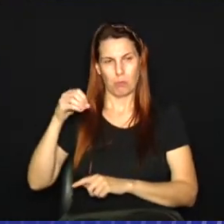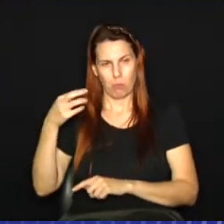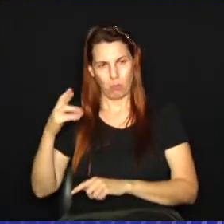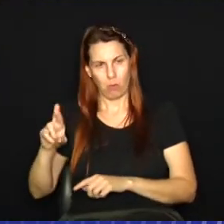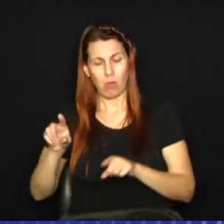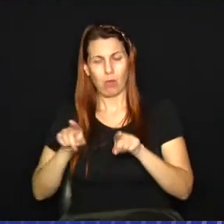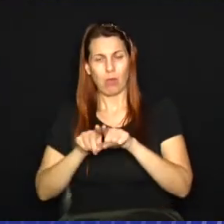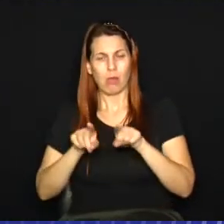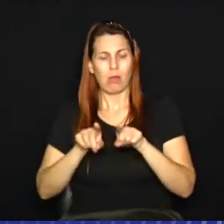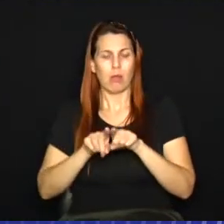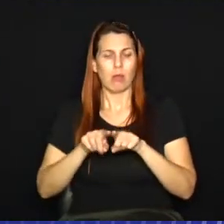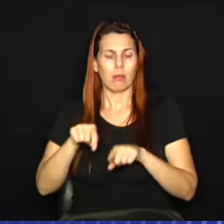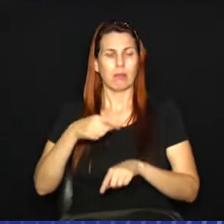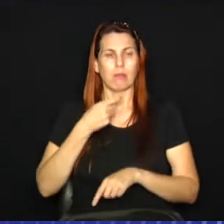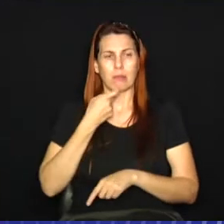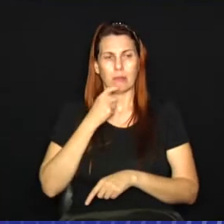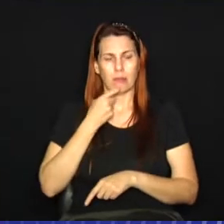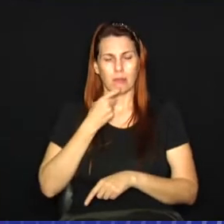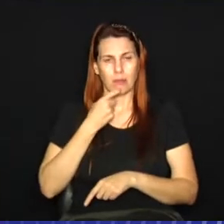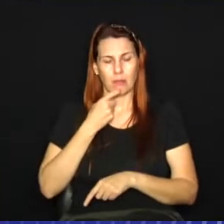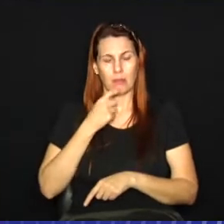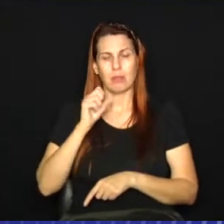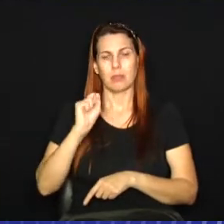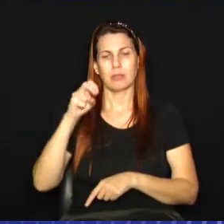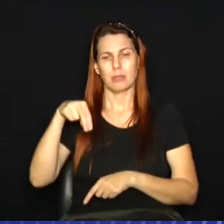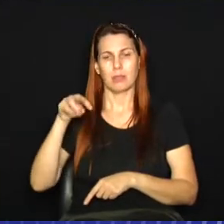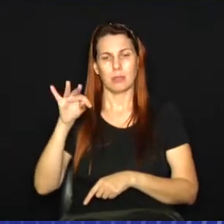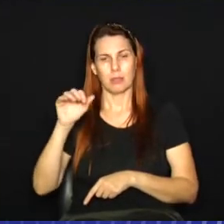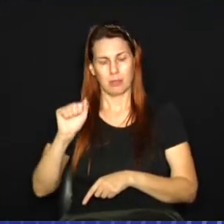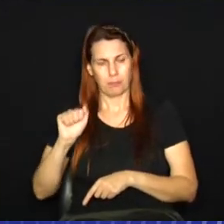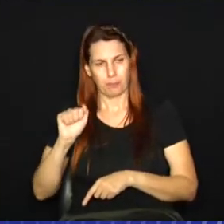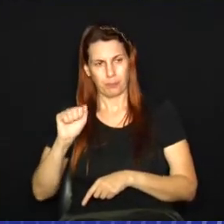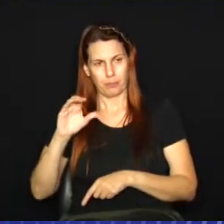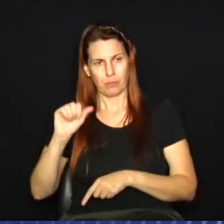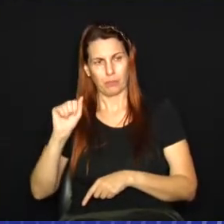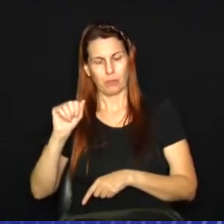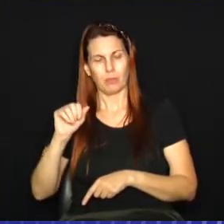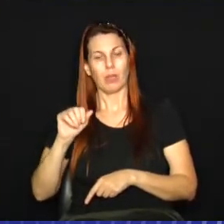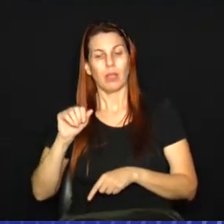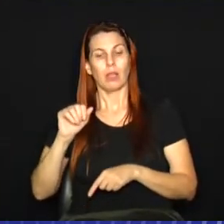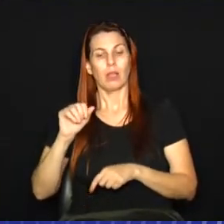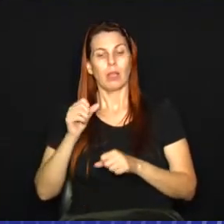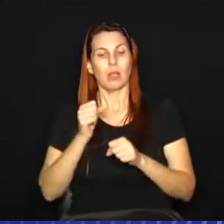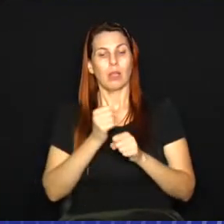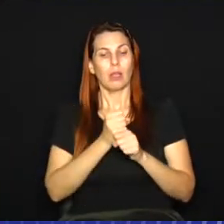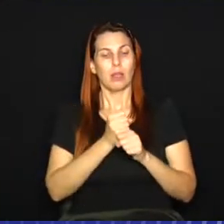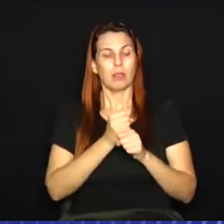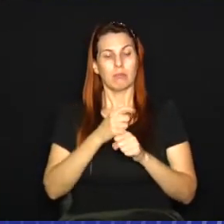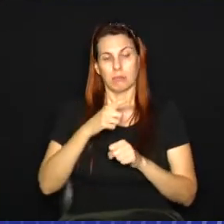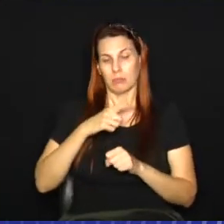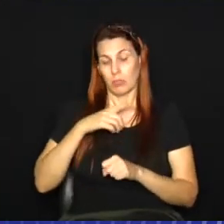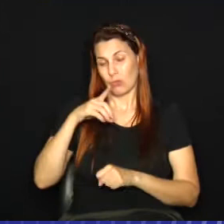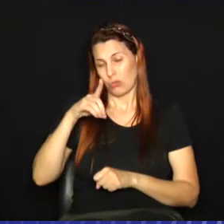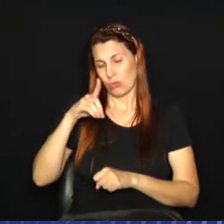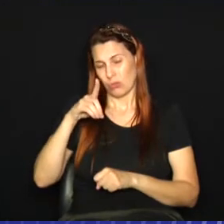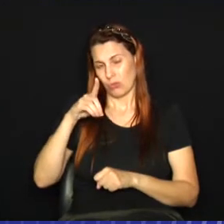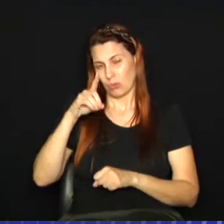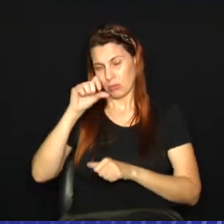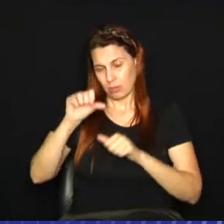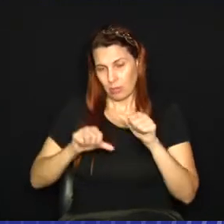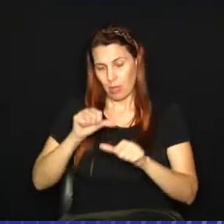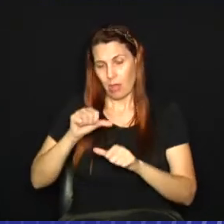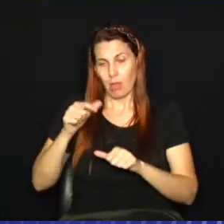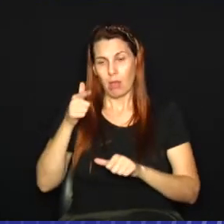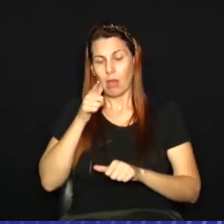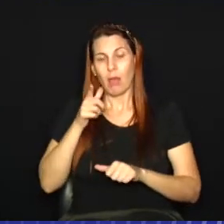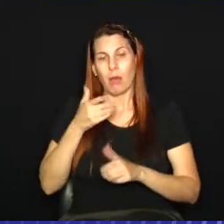Campinas. Foi ordenado diácono no dia 20 de dezembro de 2009 por Dom Bruno Gamberini, na Igreja Nossa Senhora